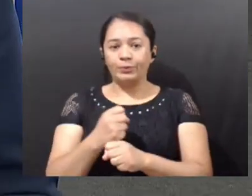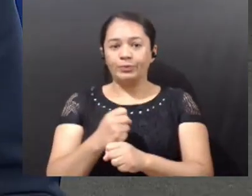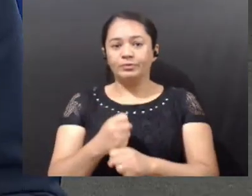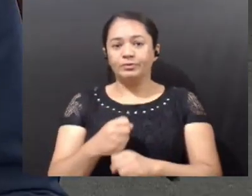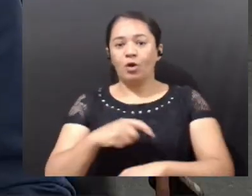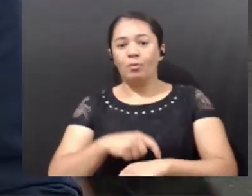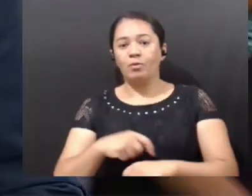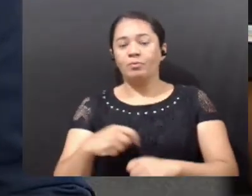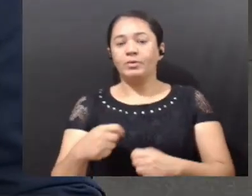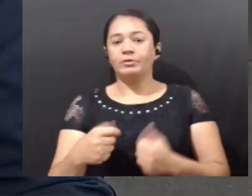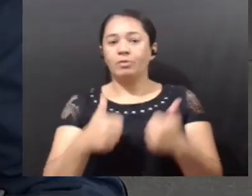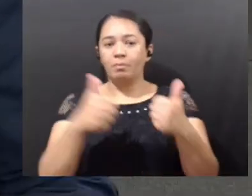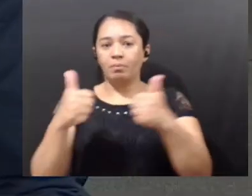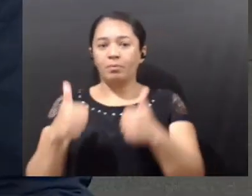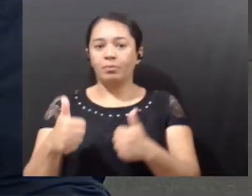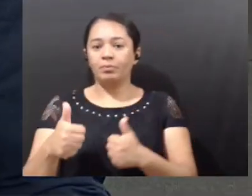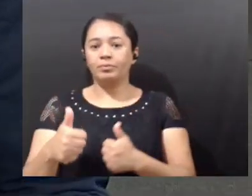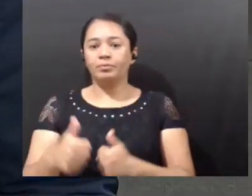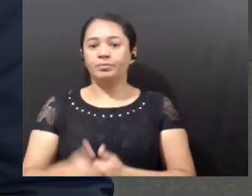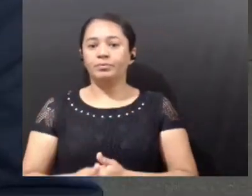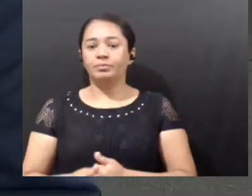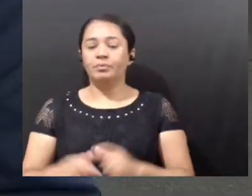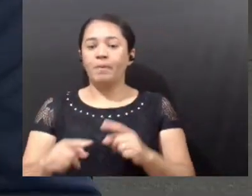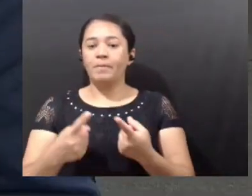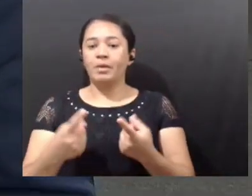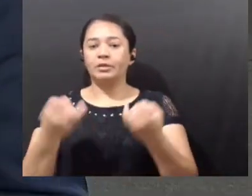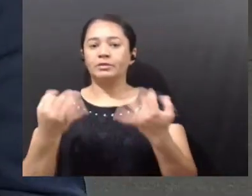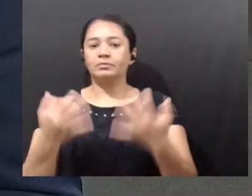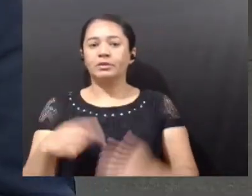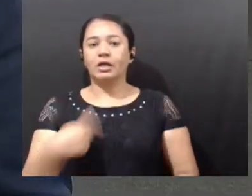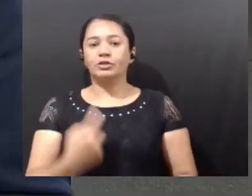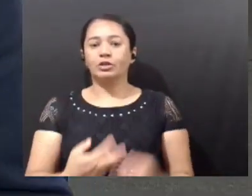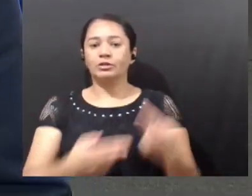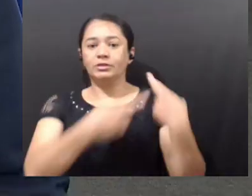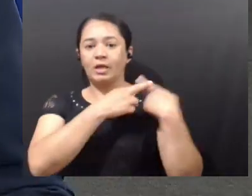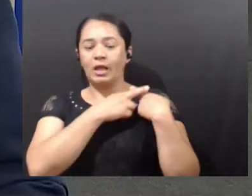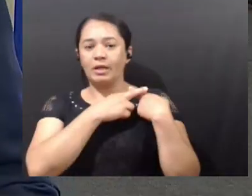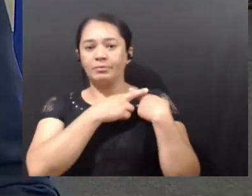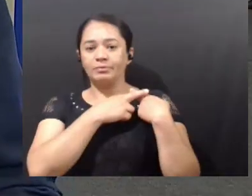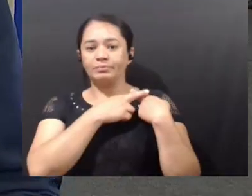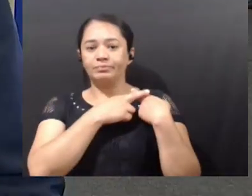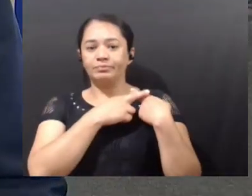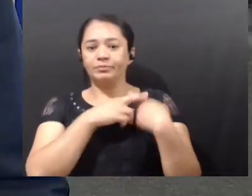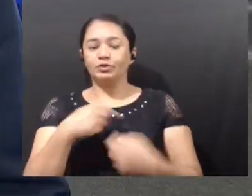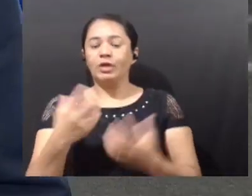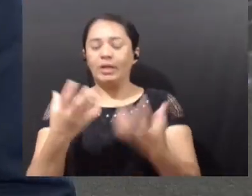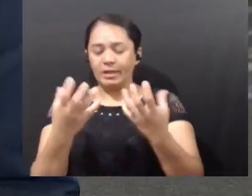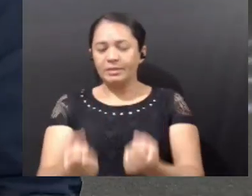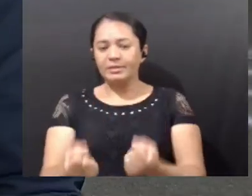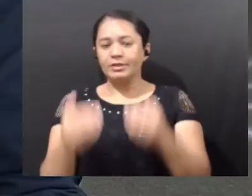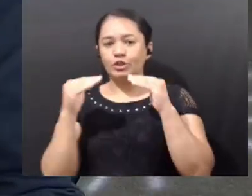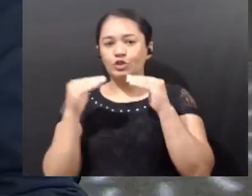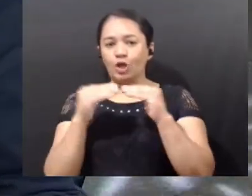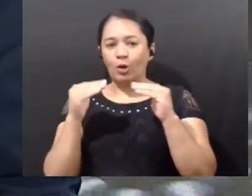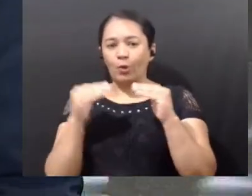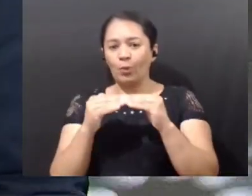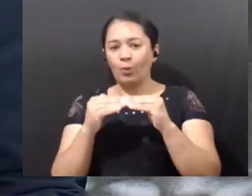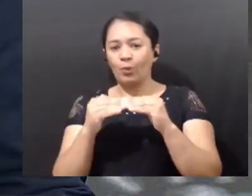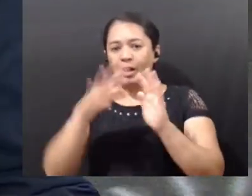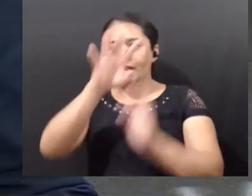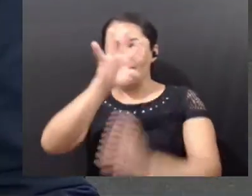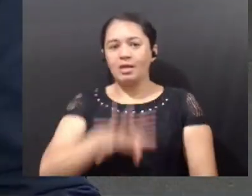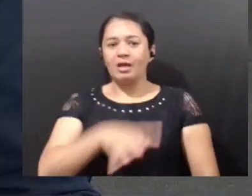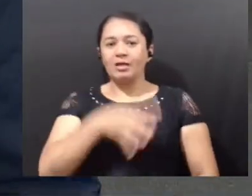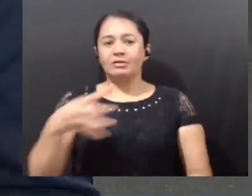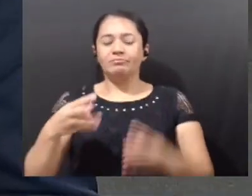isso, e no que tange a nossa responsabilidade técnica, a gente é favorável. Acho que a tabela está defasada, né? O